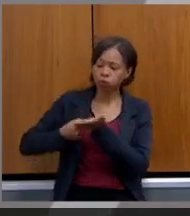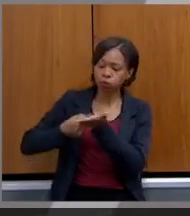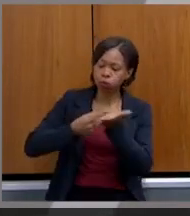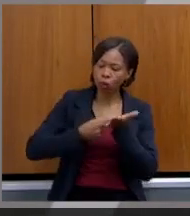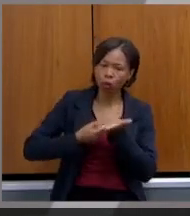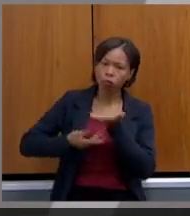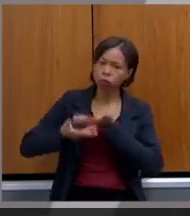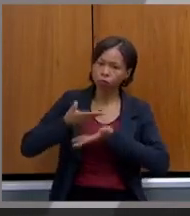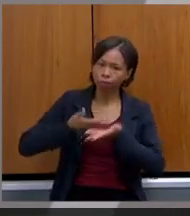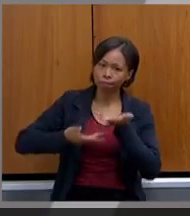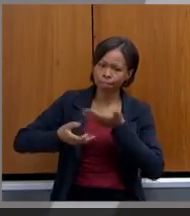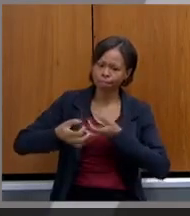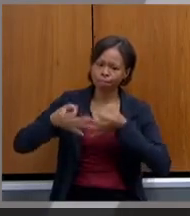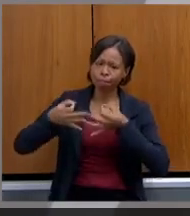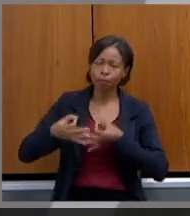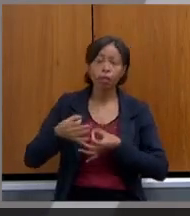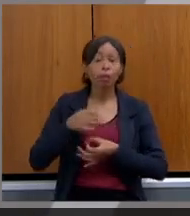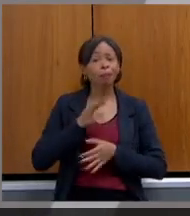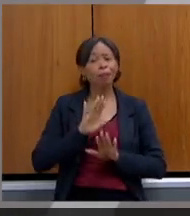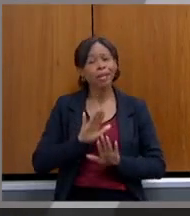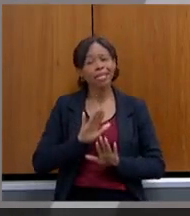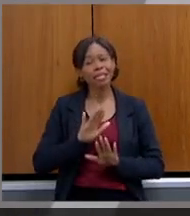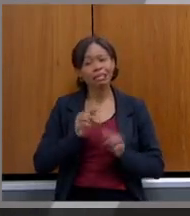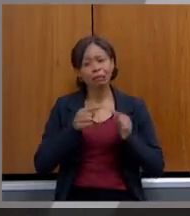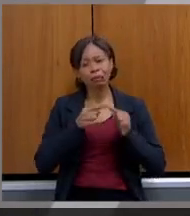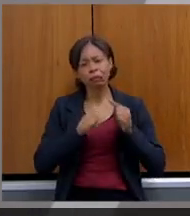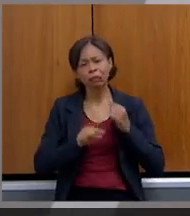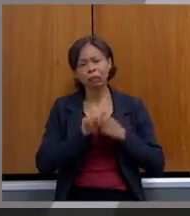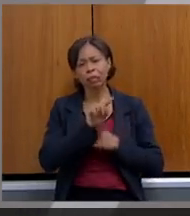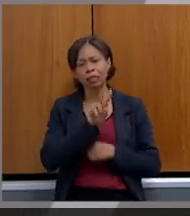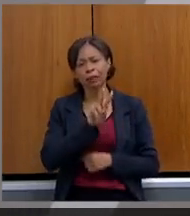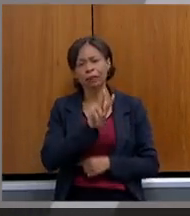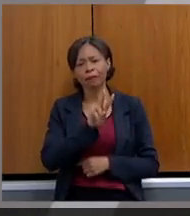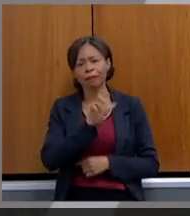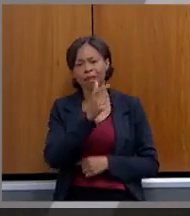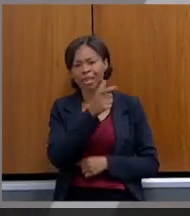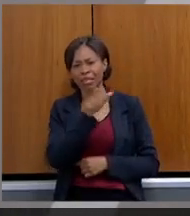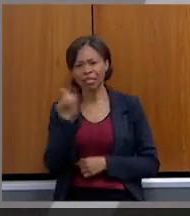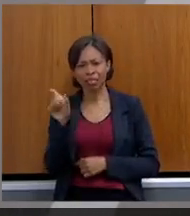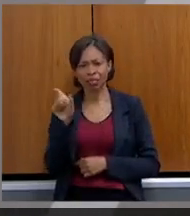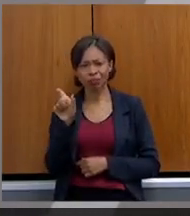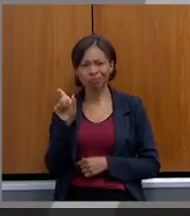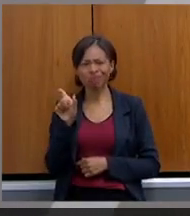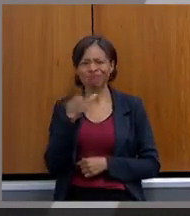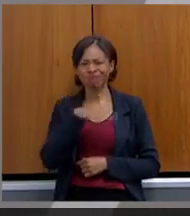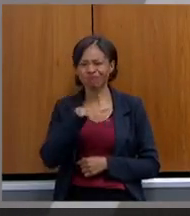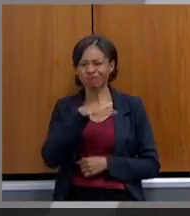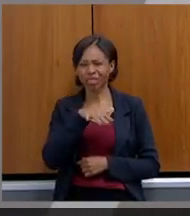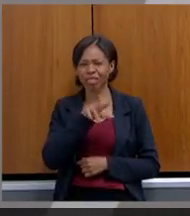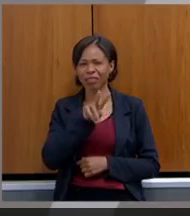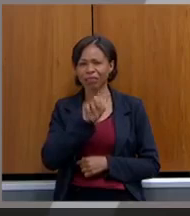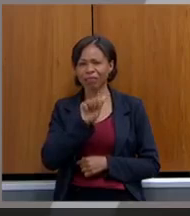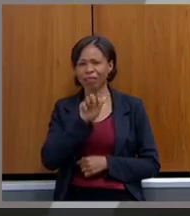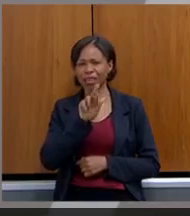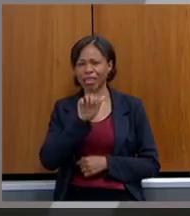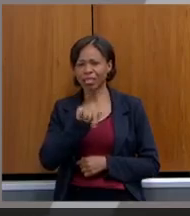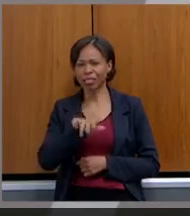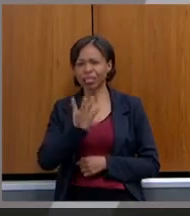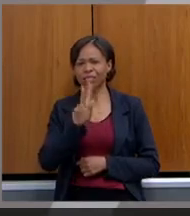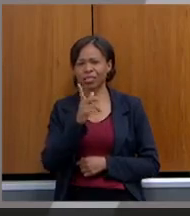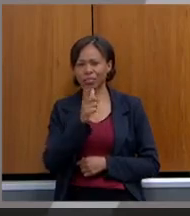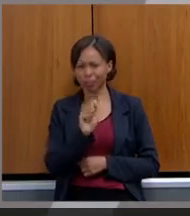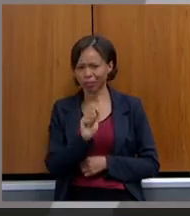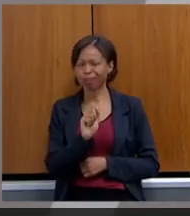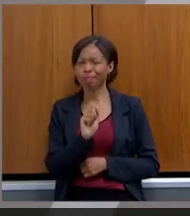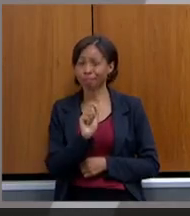com exceção ali na região de Varginha secretária precisa analisar muito bem o que tá acontecendo ele é porque ali se propõe